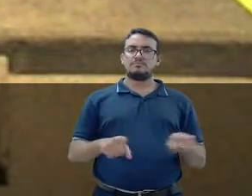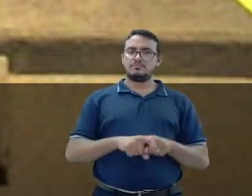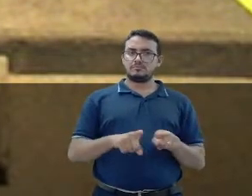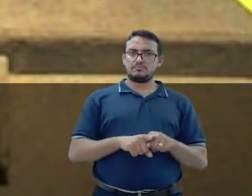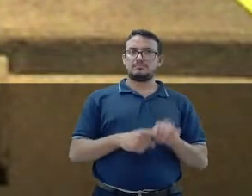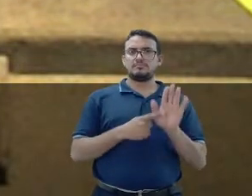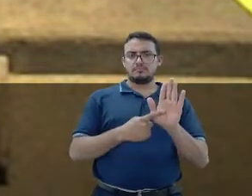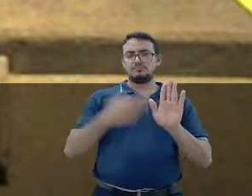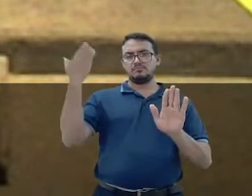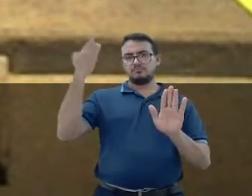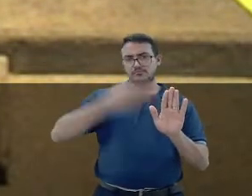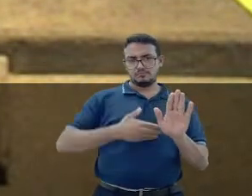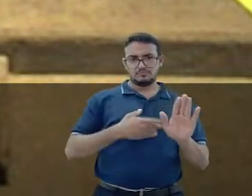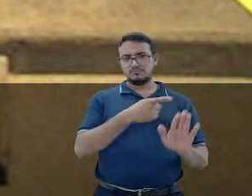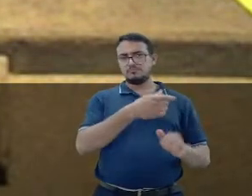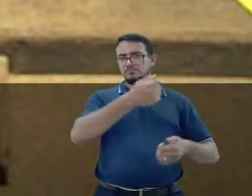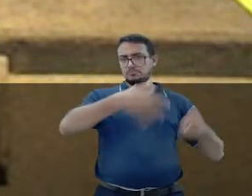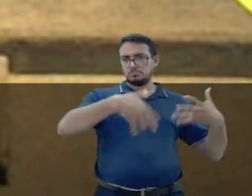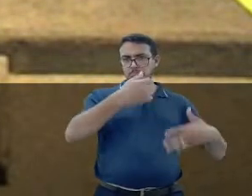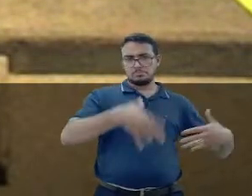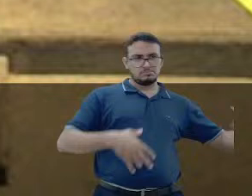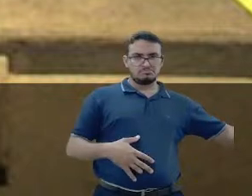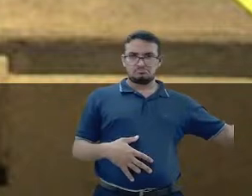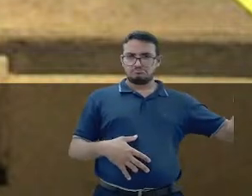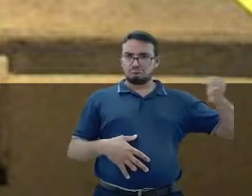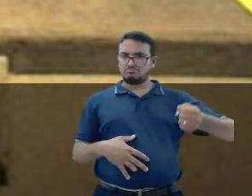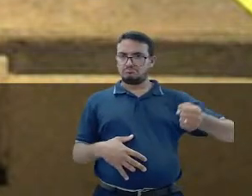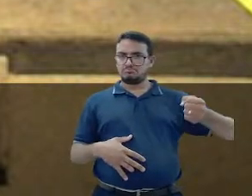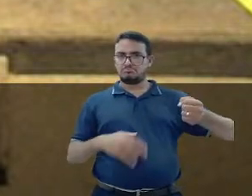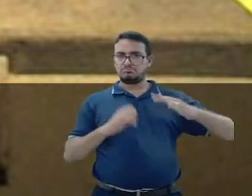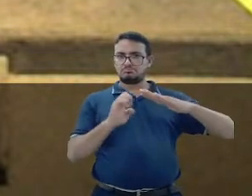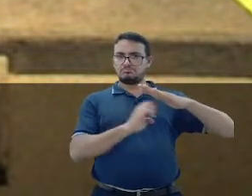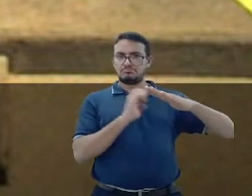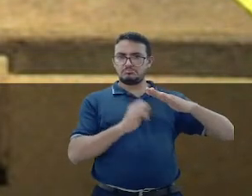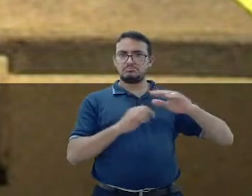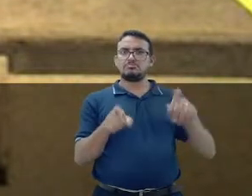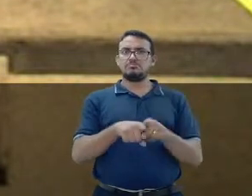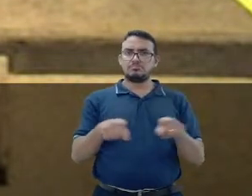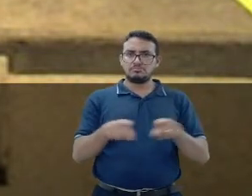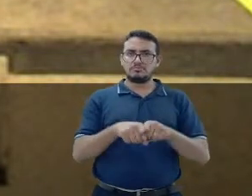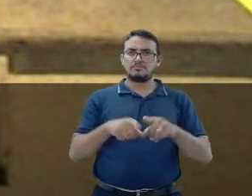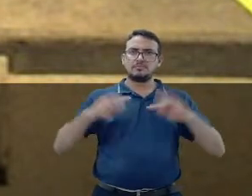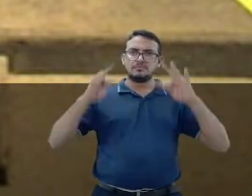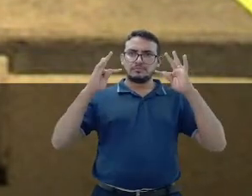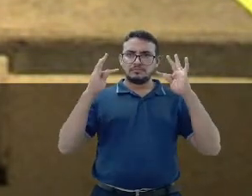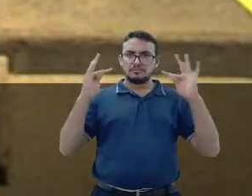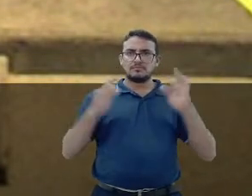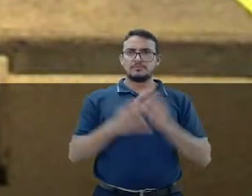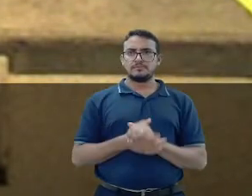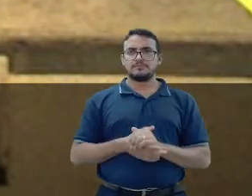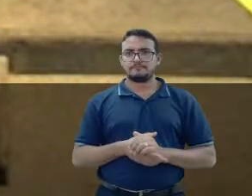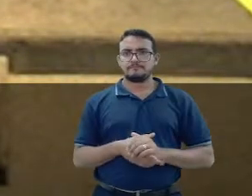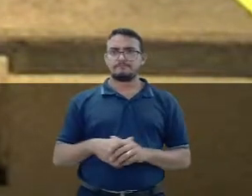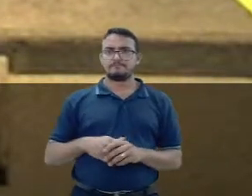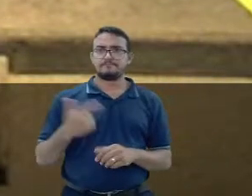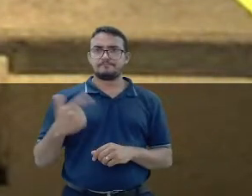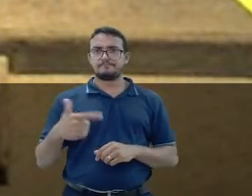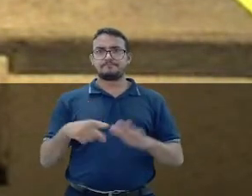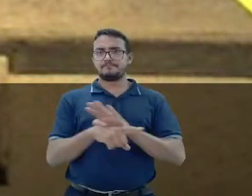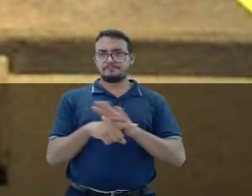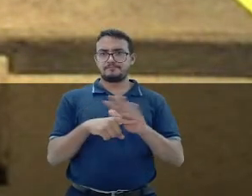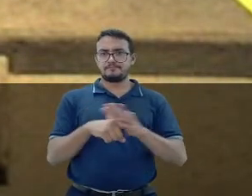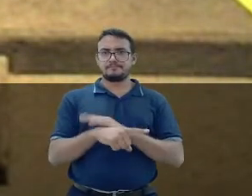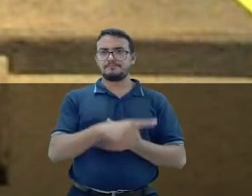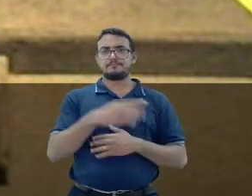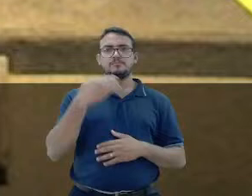pelo depoimento tanto do preposto como das testemunhas, e que não foi sequer objeto de avaliação pelo